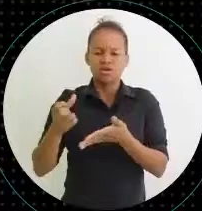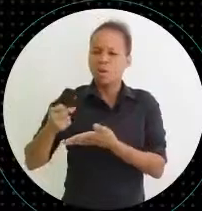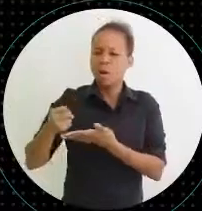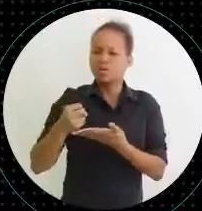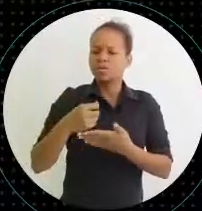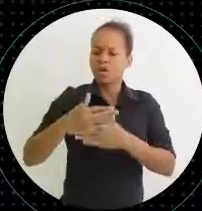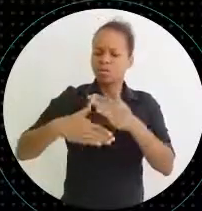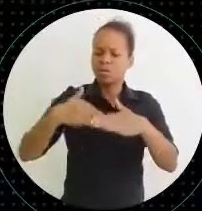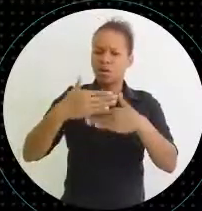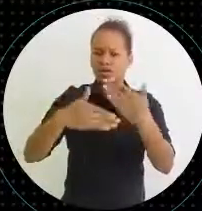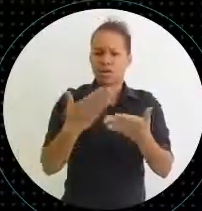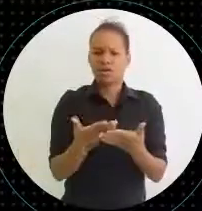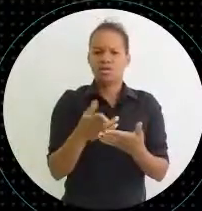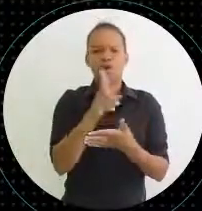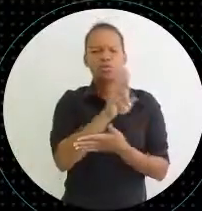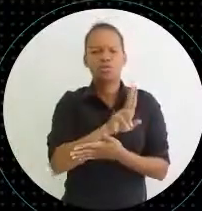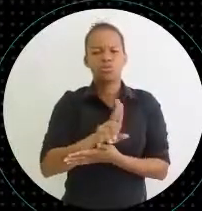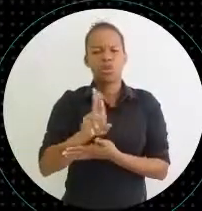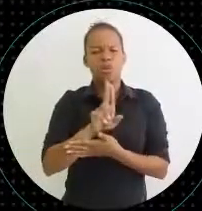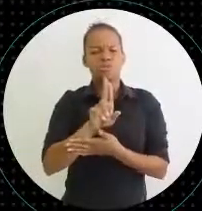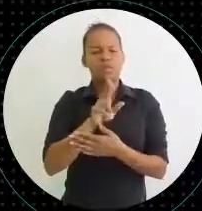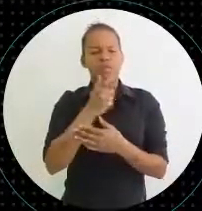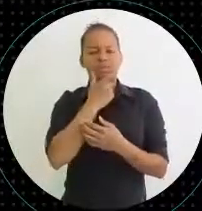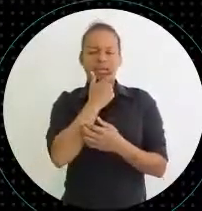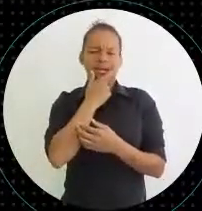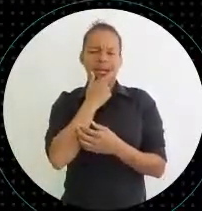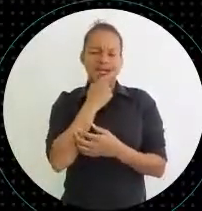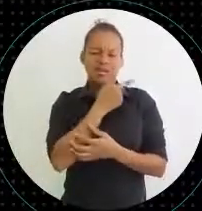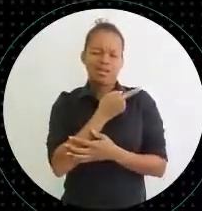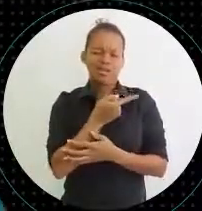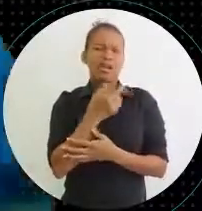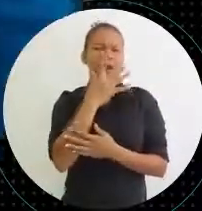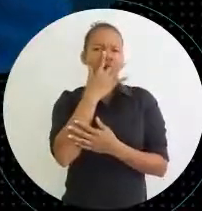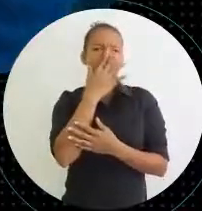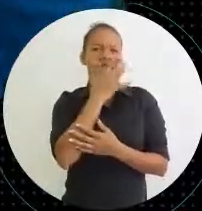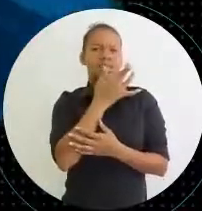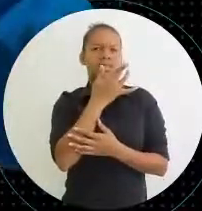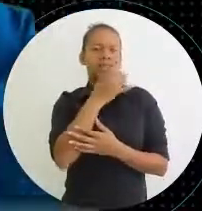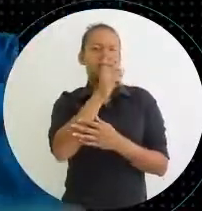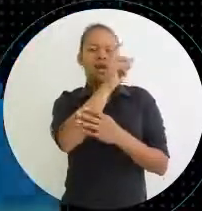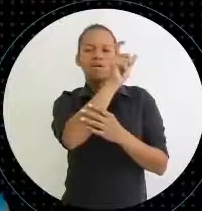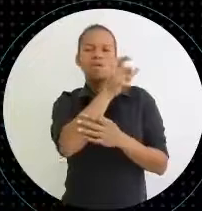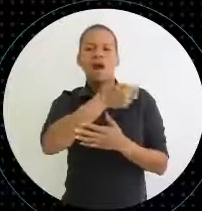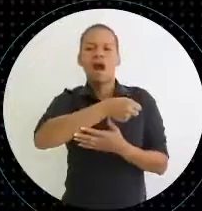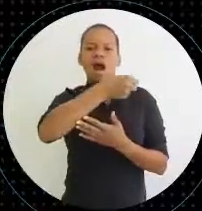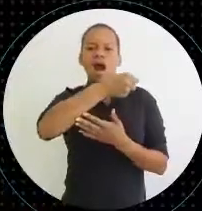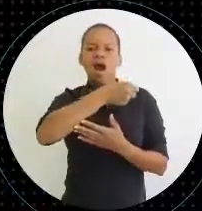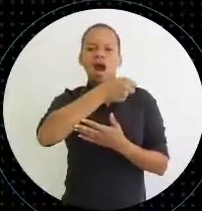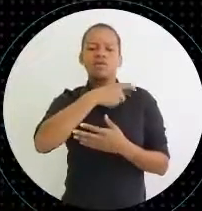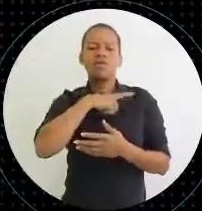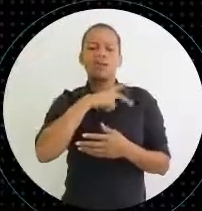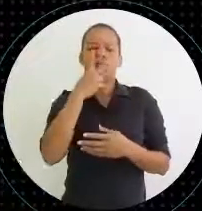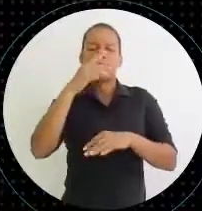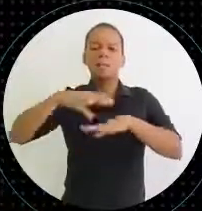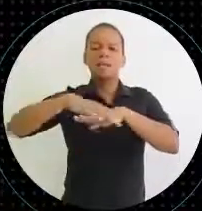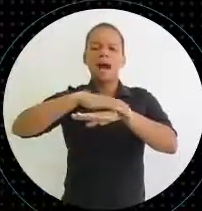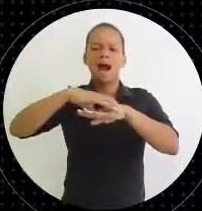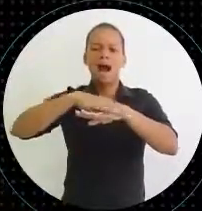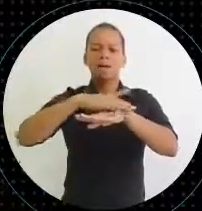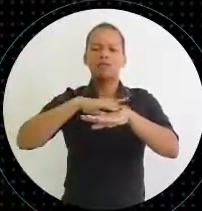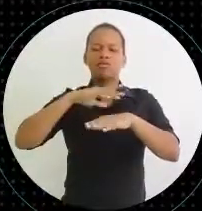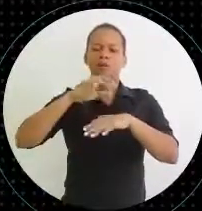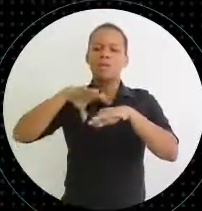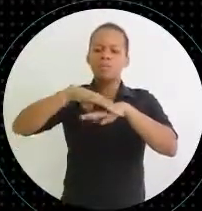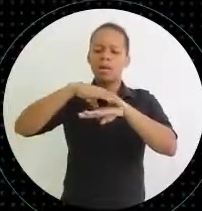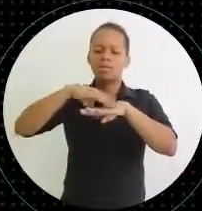no processo. O nomezinho Bootstrap ele vem daquela alça que em alguns sapatos tem, alguns tênis